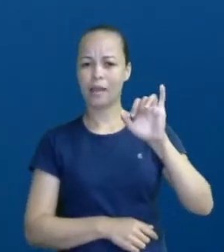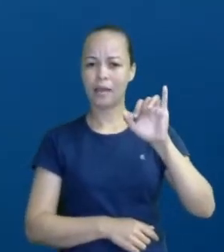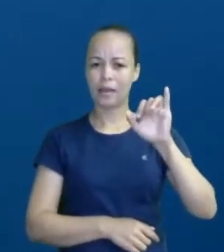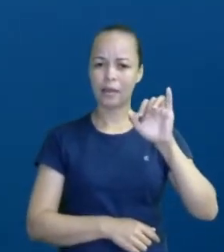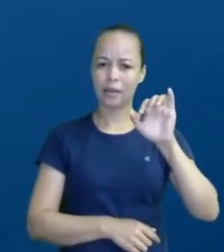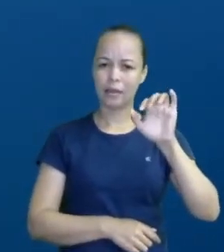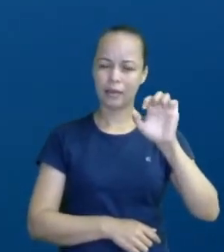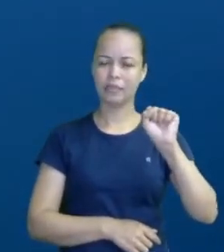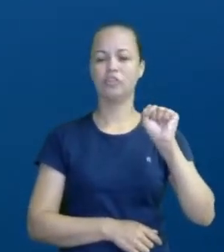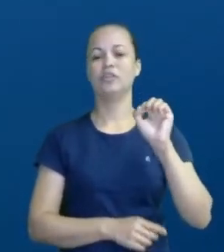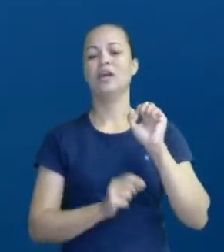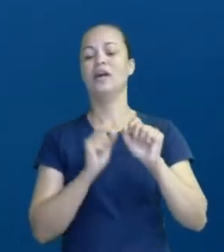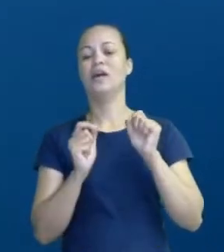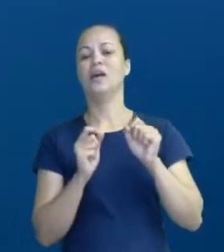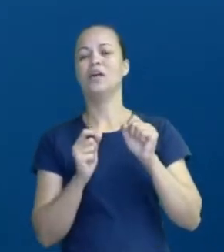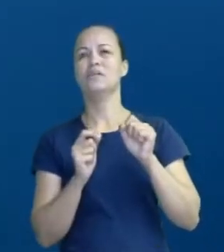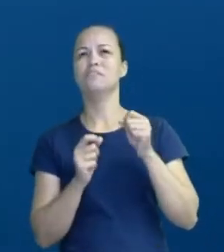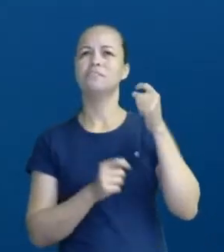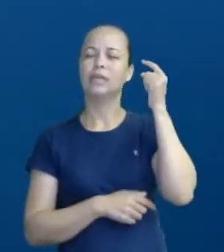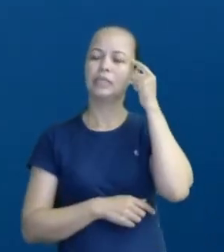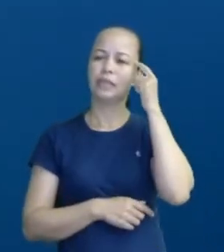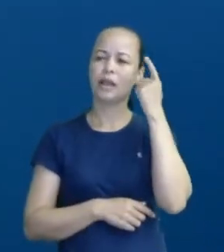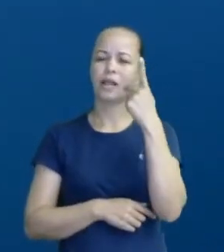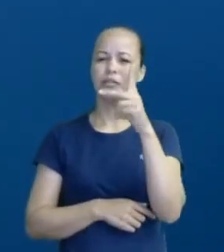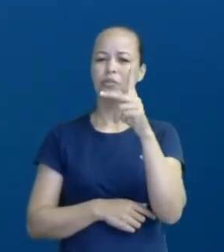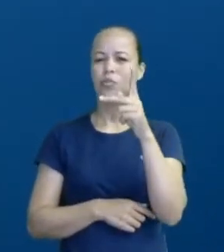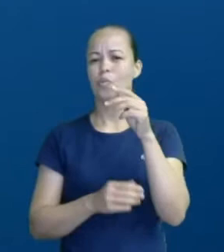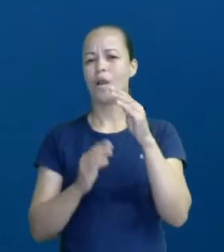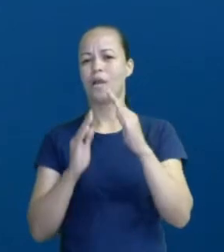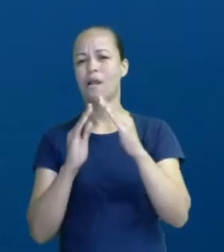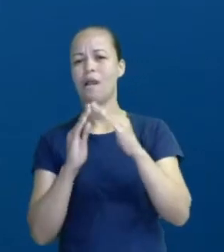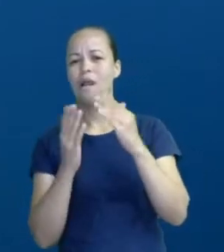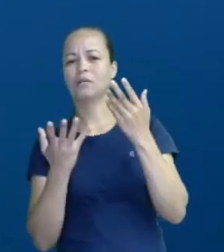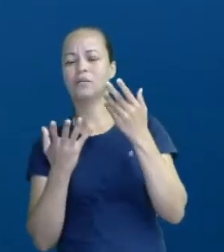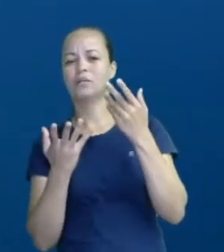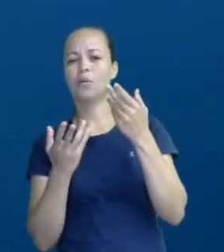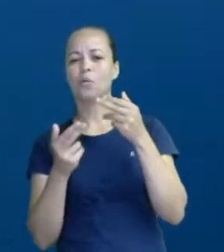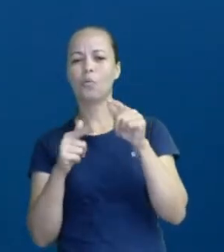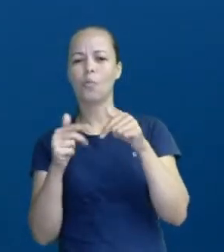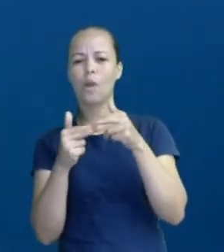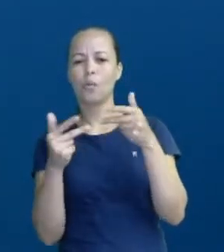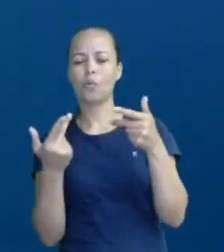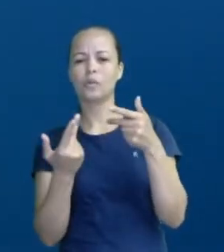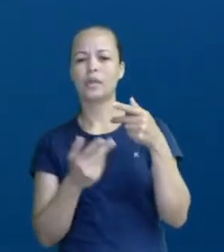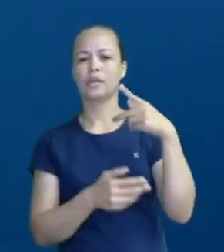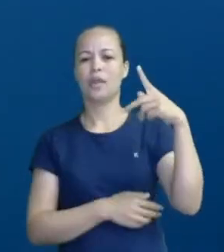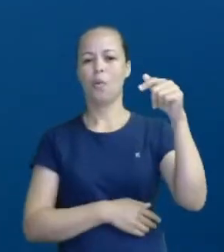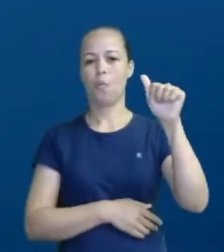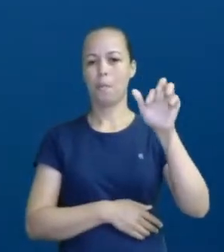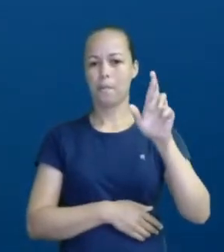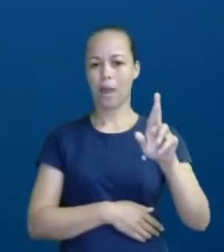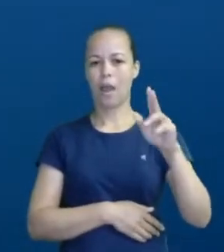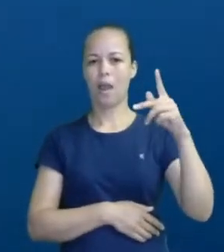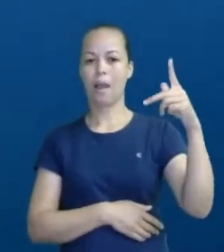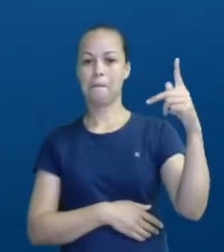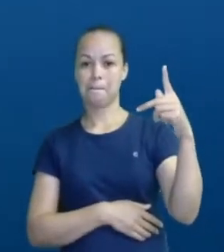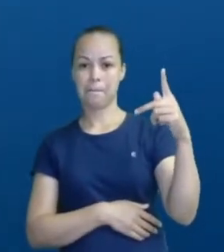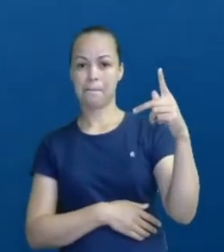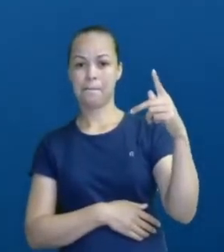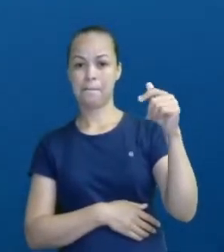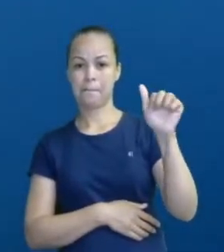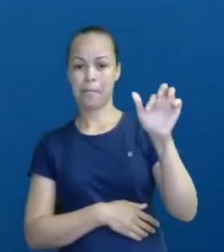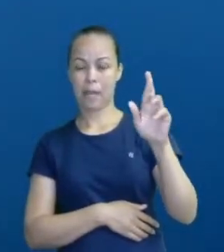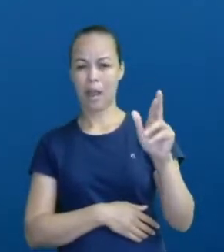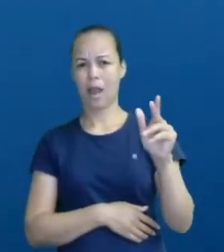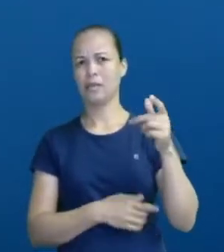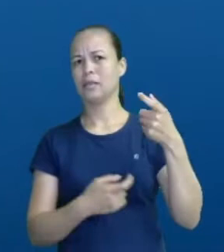coisa que tem na sua casa que é par. Um par de meia,